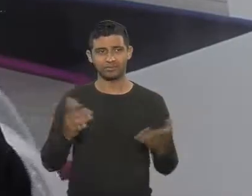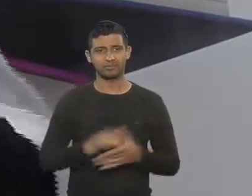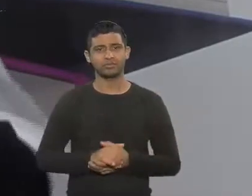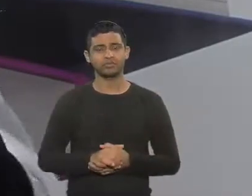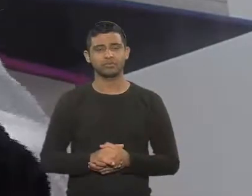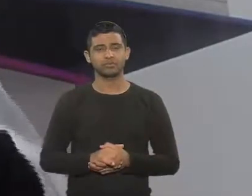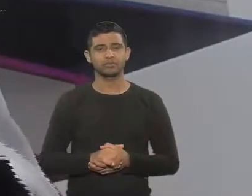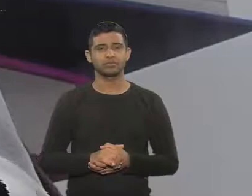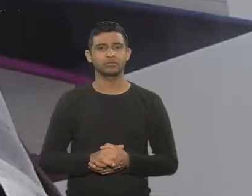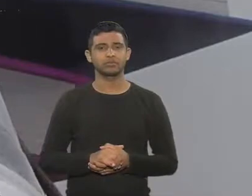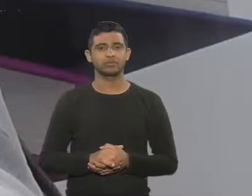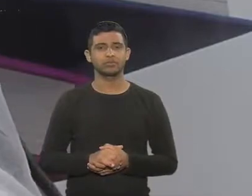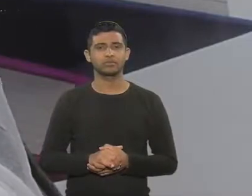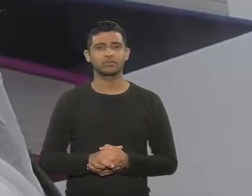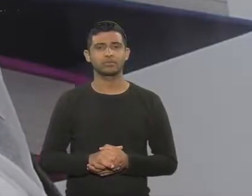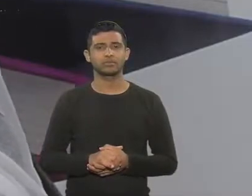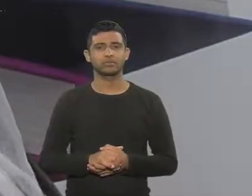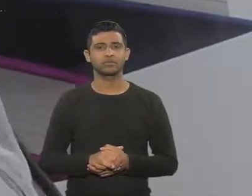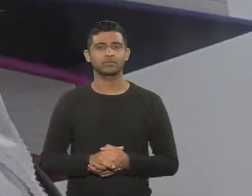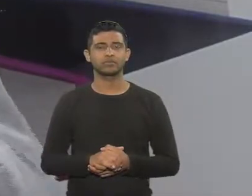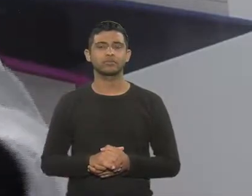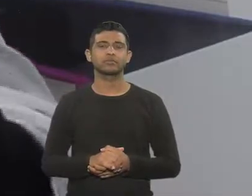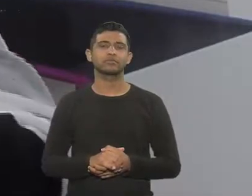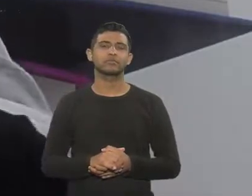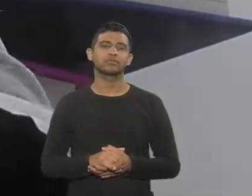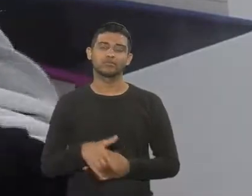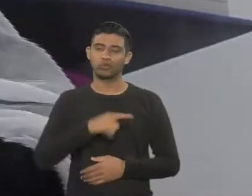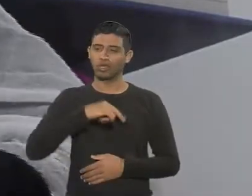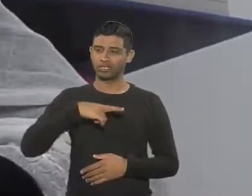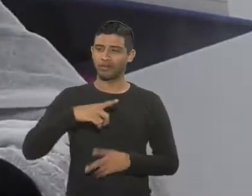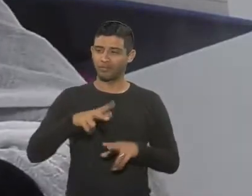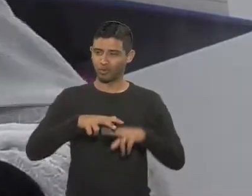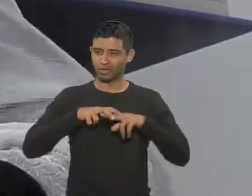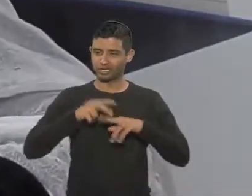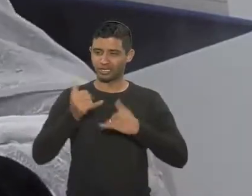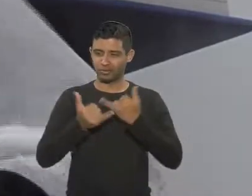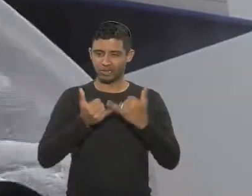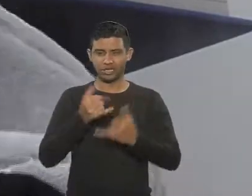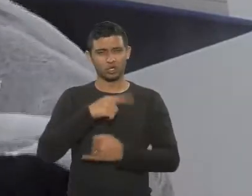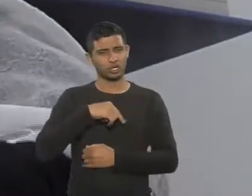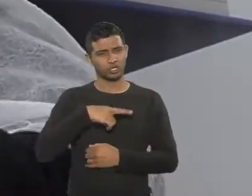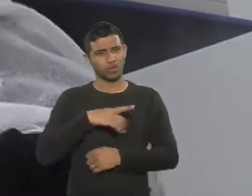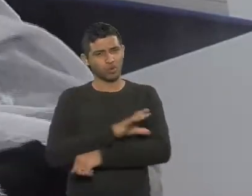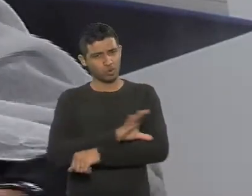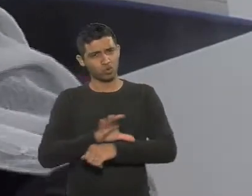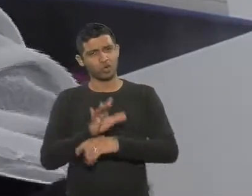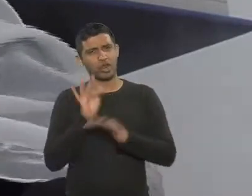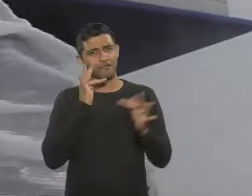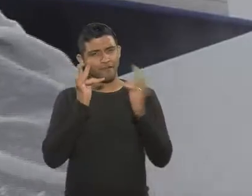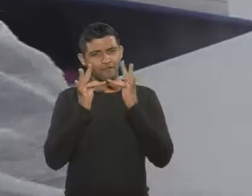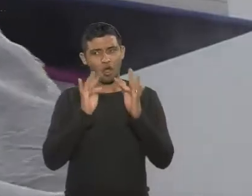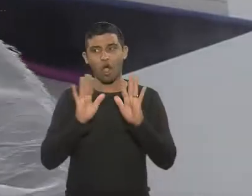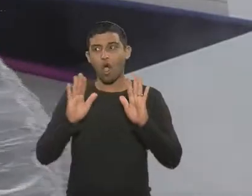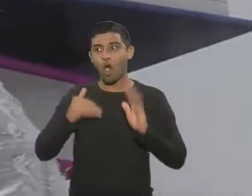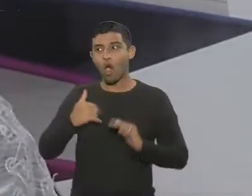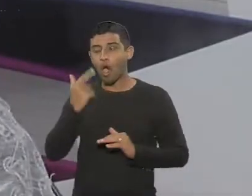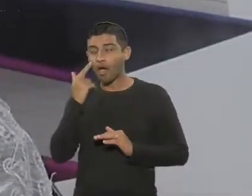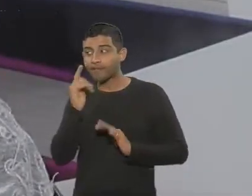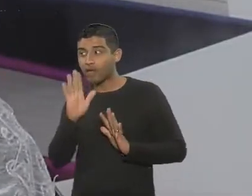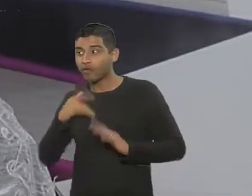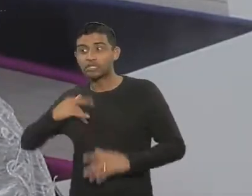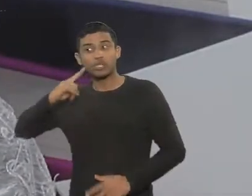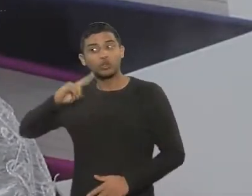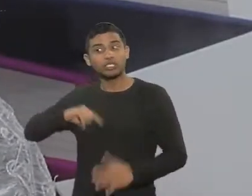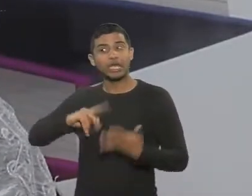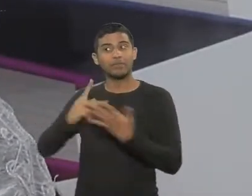que tem isso mais presente. Sim. A gente tem, por isso que eu brinquei, né? A gente tem a cultura da fofoca. Chega ali na fofoca,